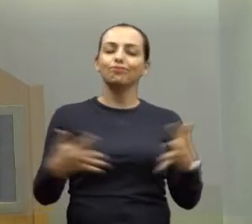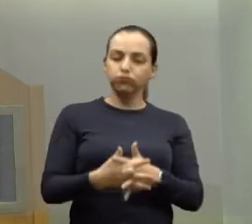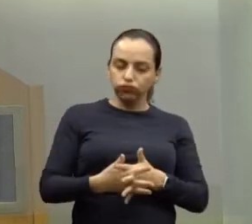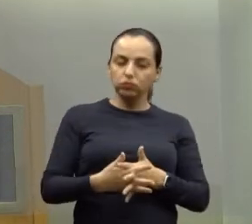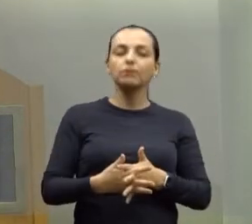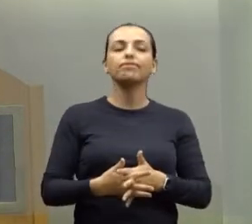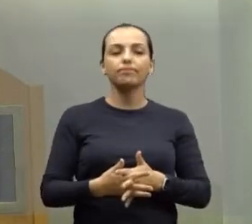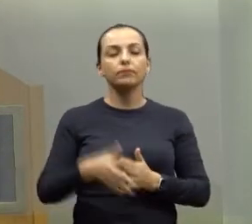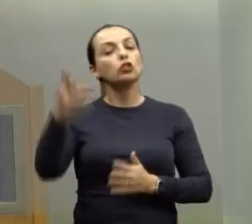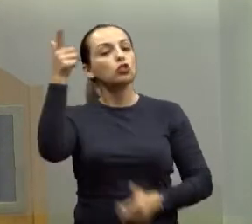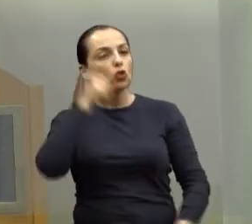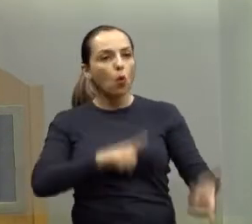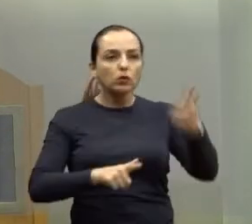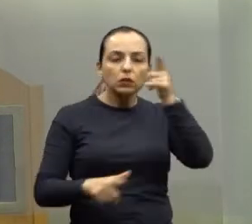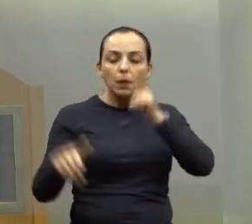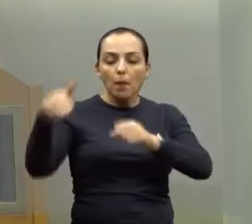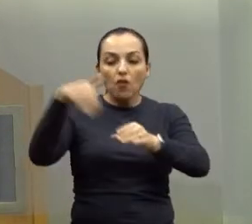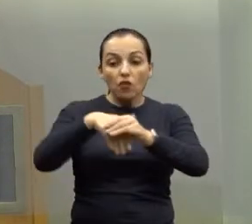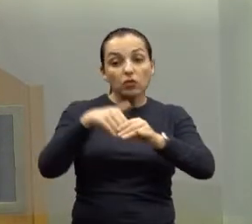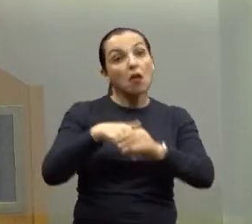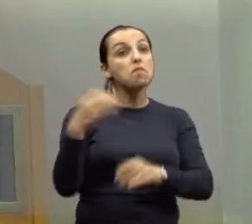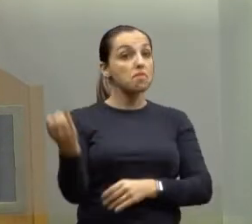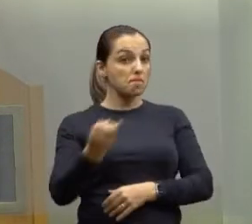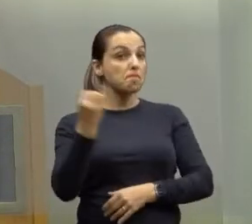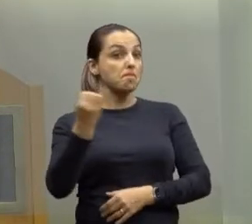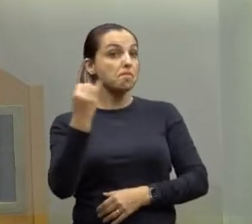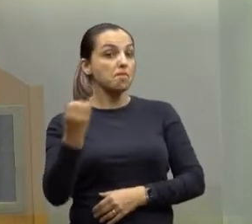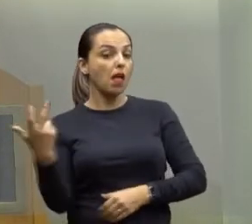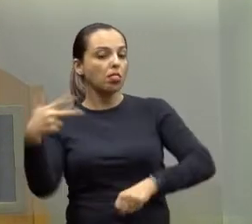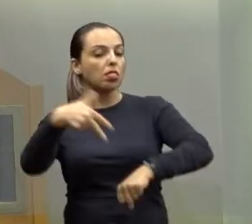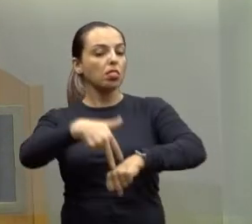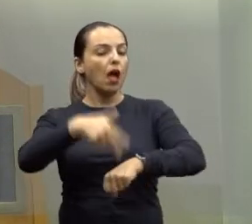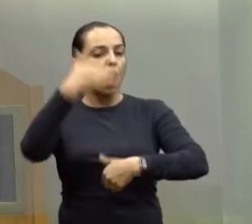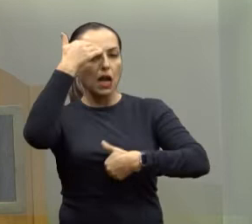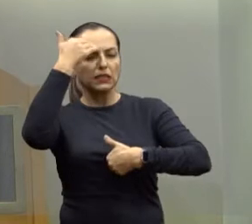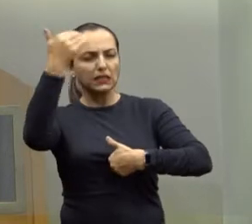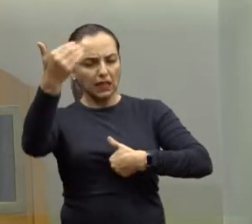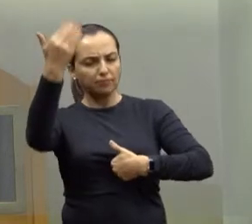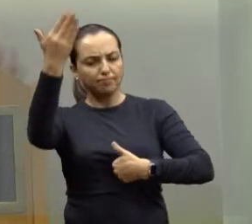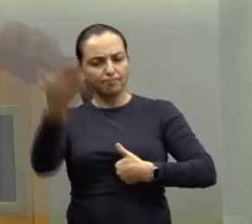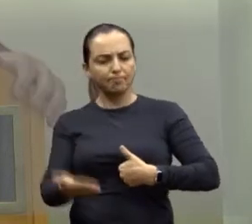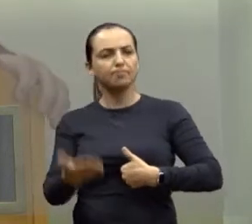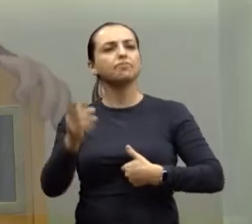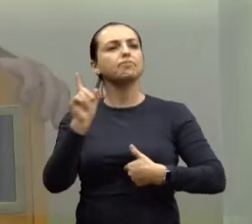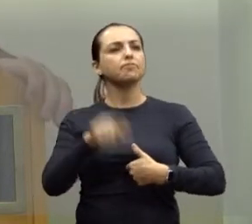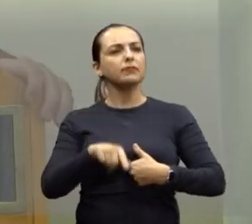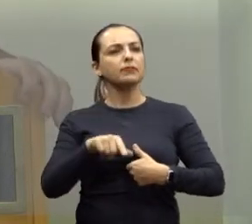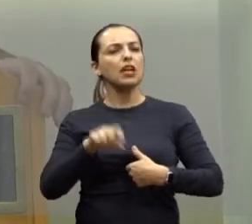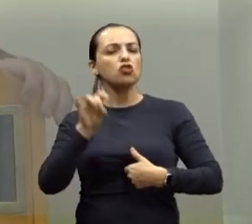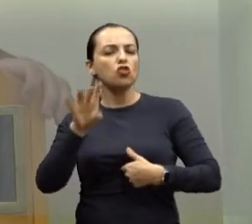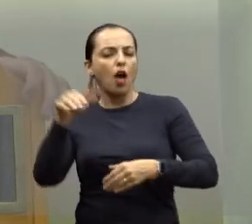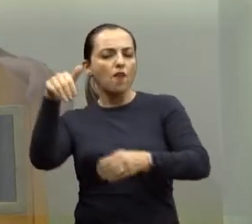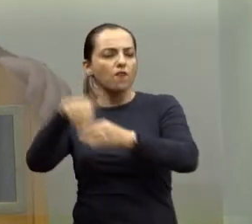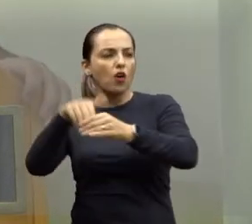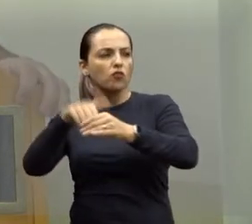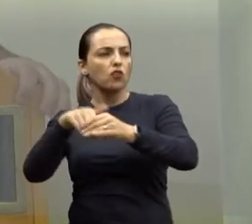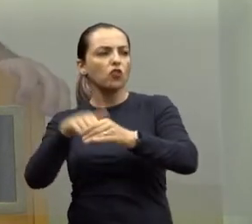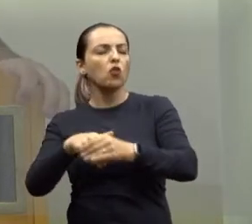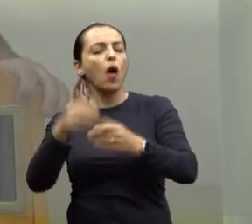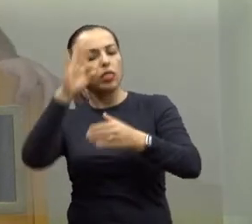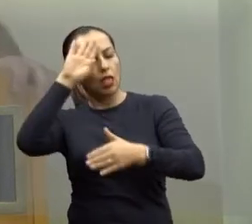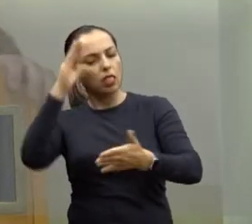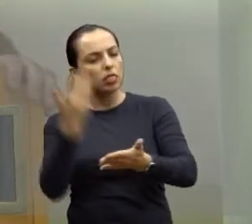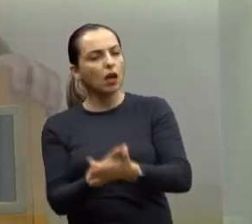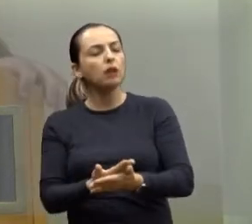e a gente conseguiu uma votação muito expressiva então eu queria usar esse espaço aqui para agradecer muito não só quem votou e quem depositou